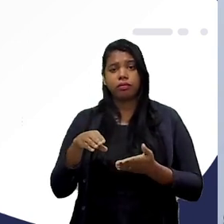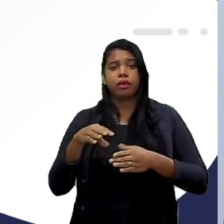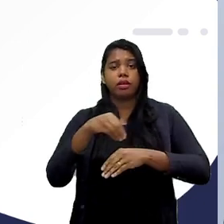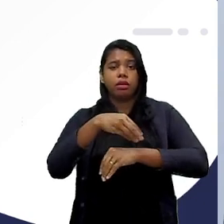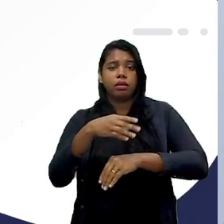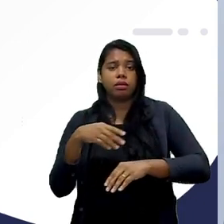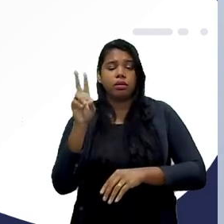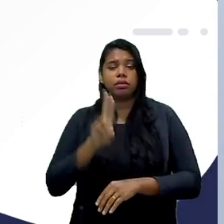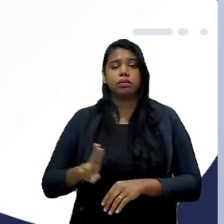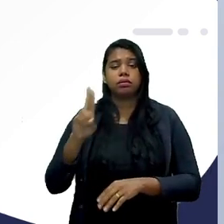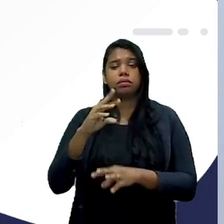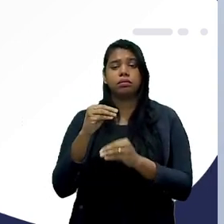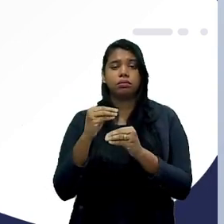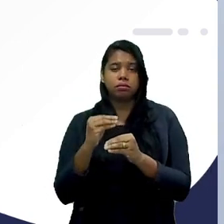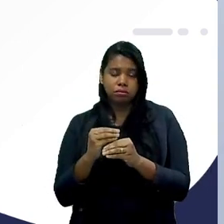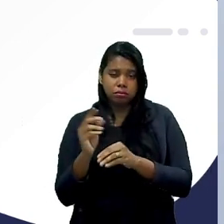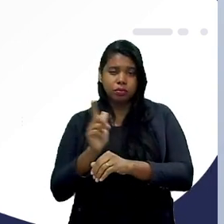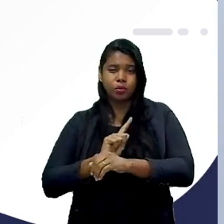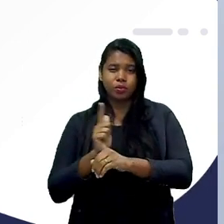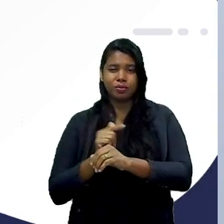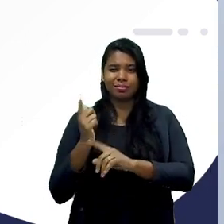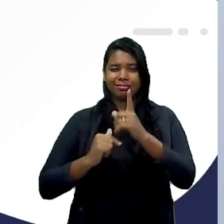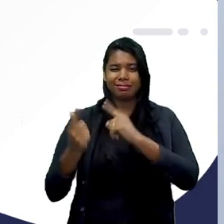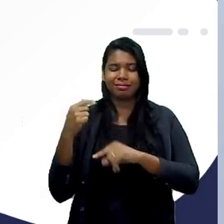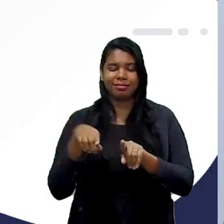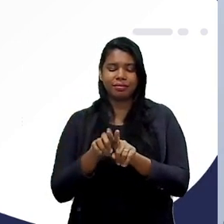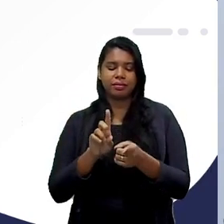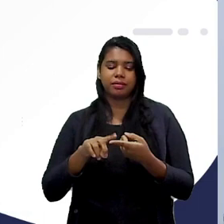ferramentas utilizadas na área de gestão financeira.